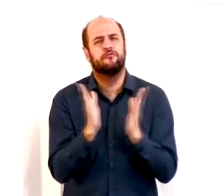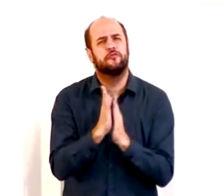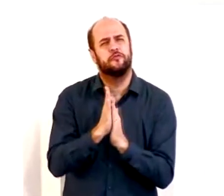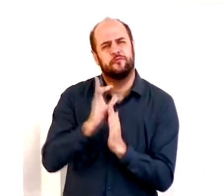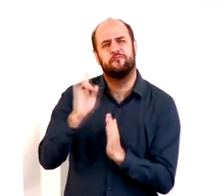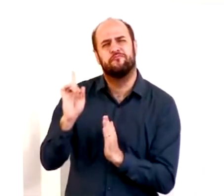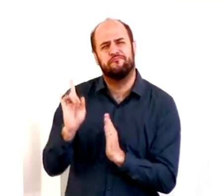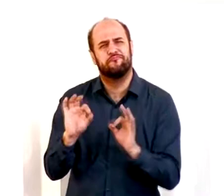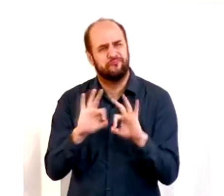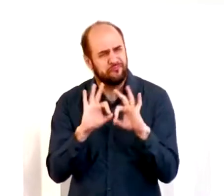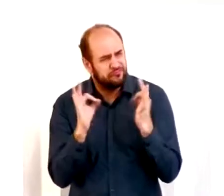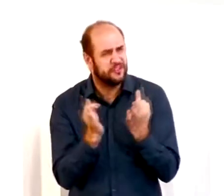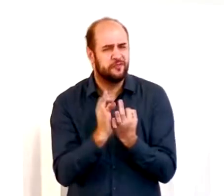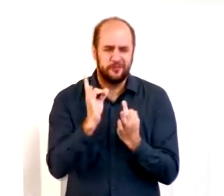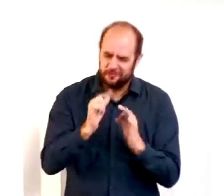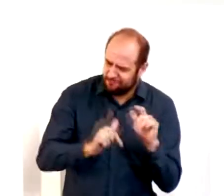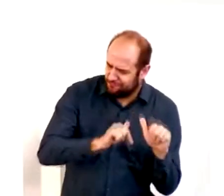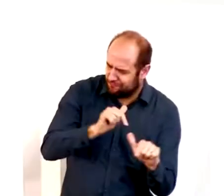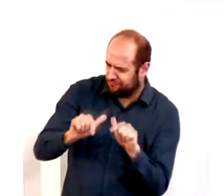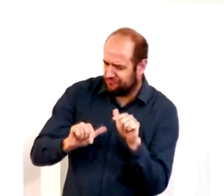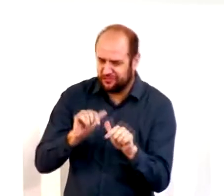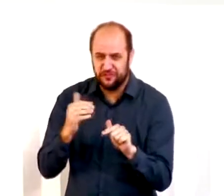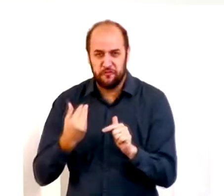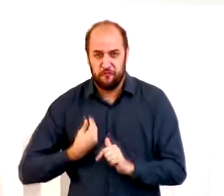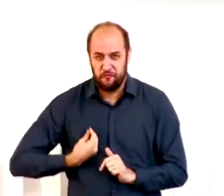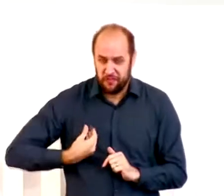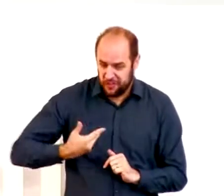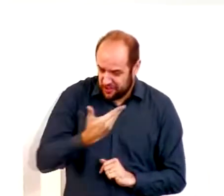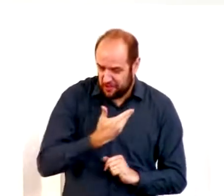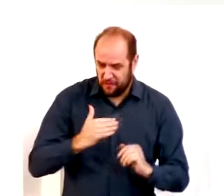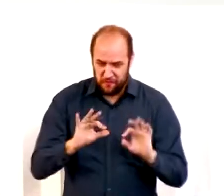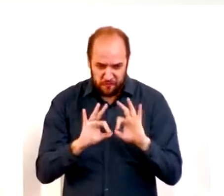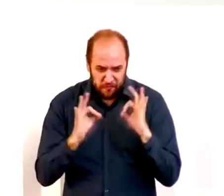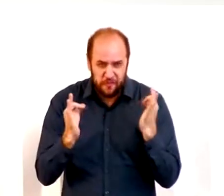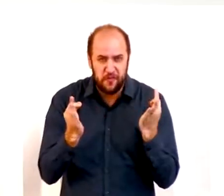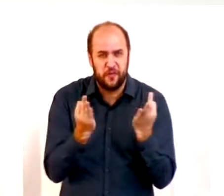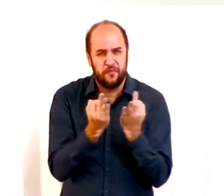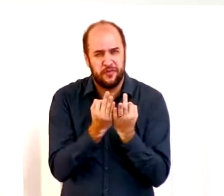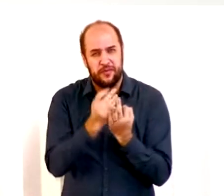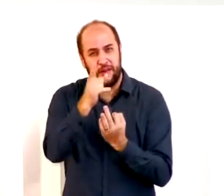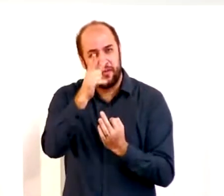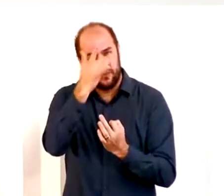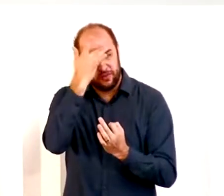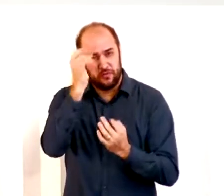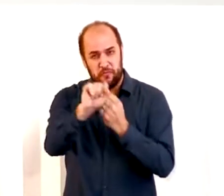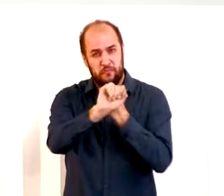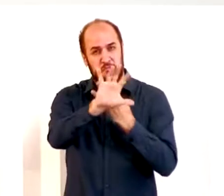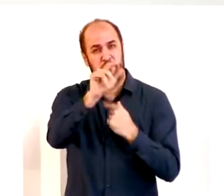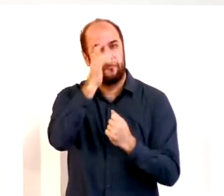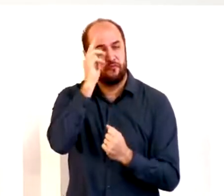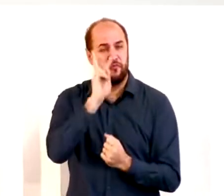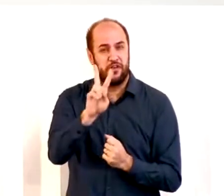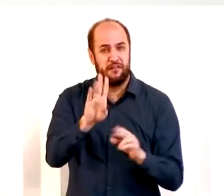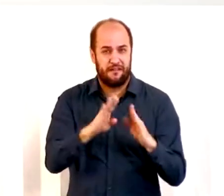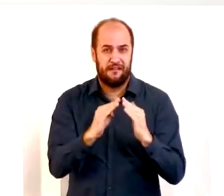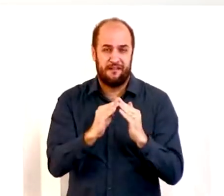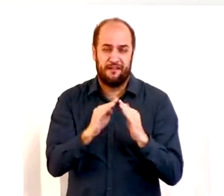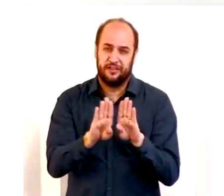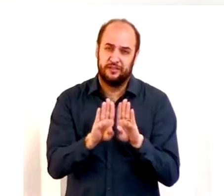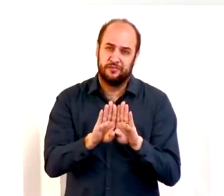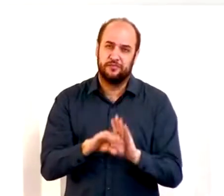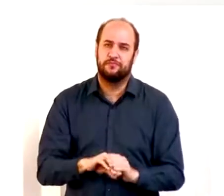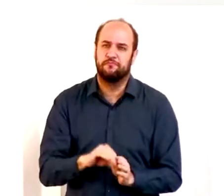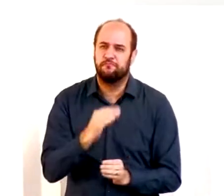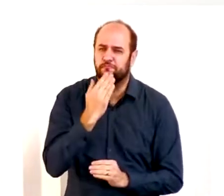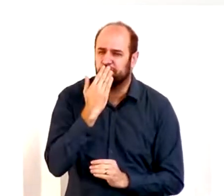Deus por isso, pelo que o Senhor Deus está fazendo nas nossas casas. Muitos acompanham a transmissão de casa também, e